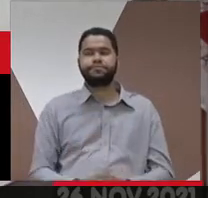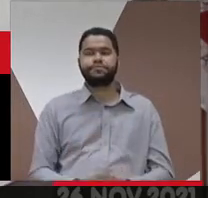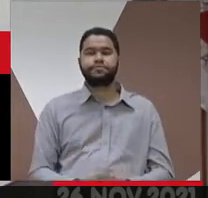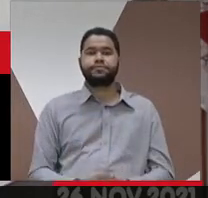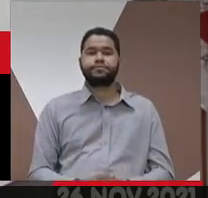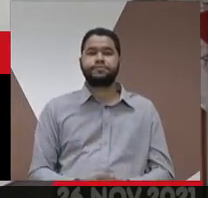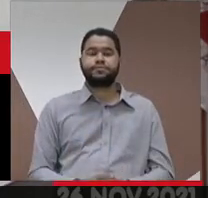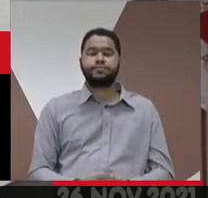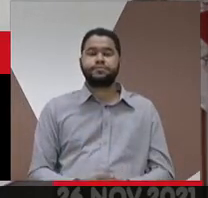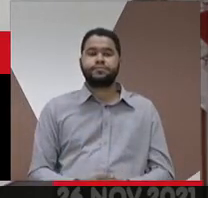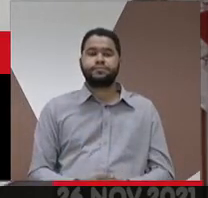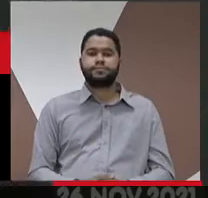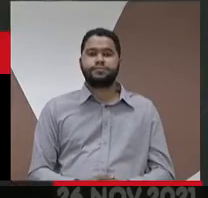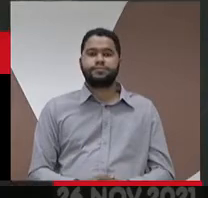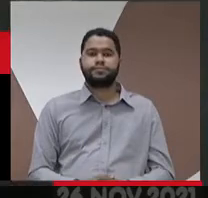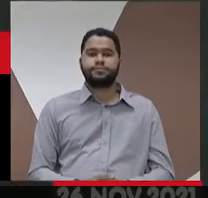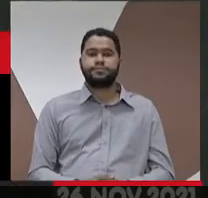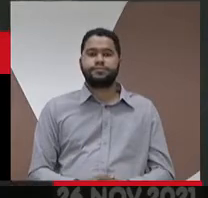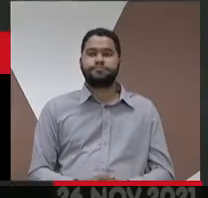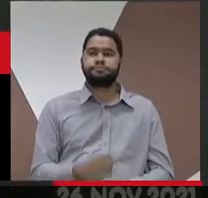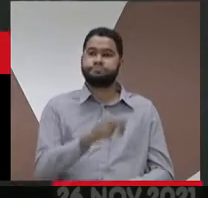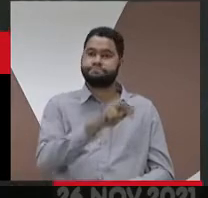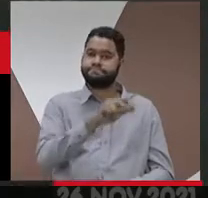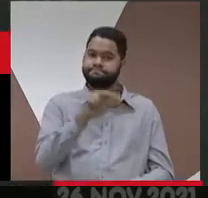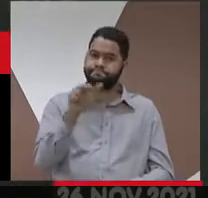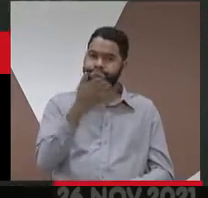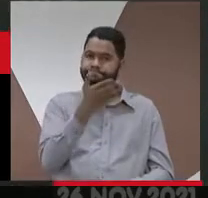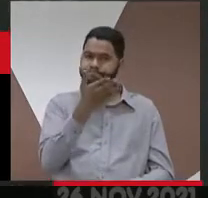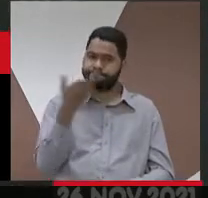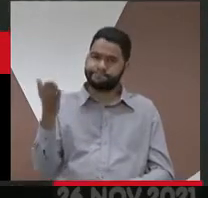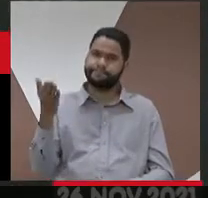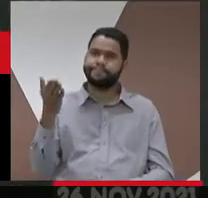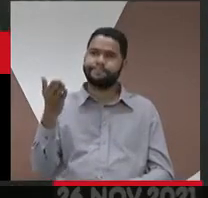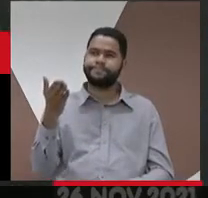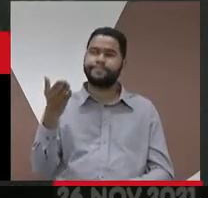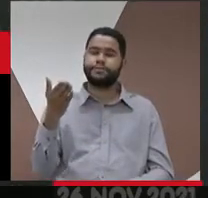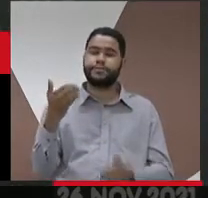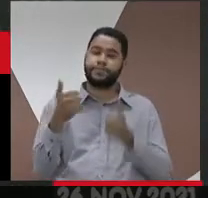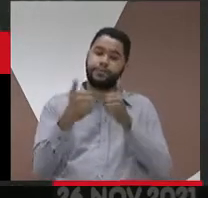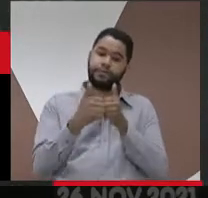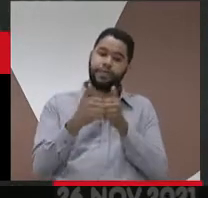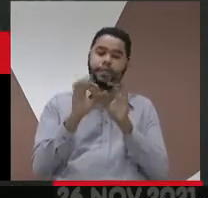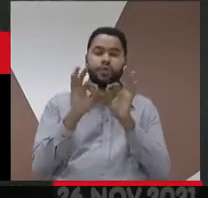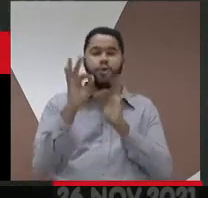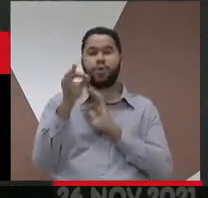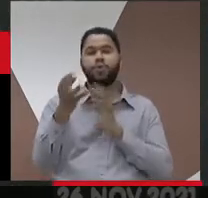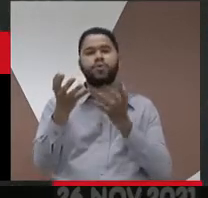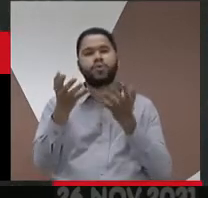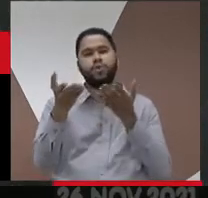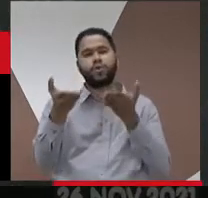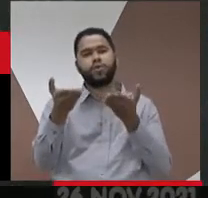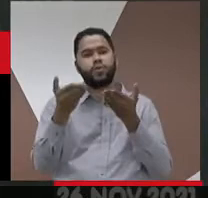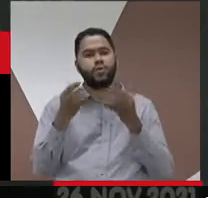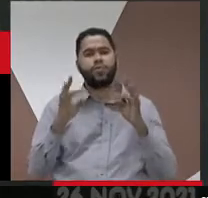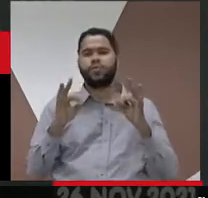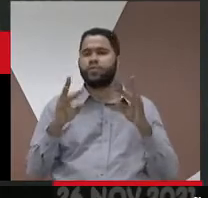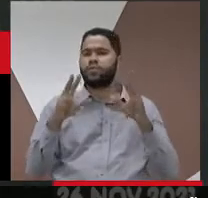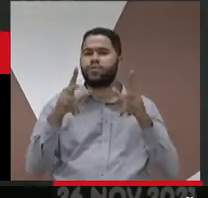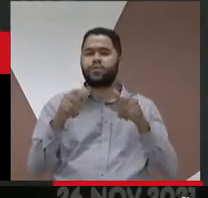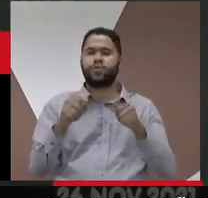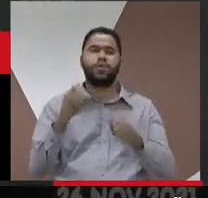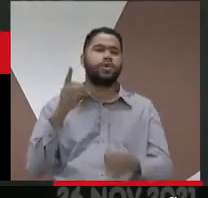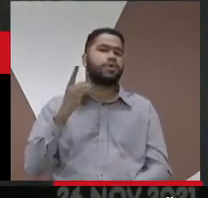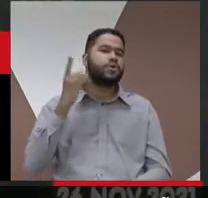E aí, meus irmãos, minhas irmãs, os de perto e os de longe, eu queria convidar todo mundo aqui,